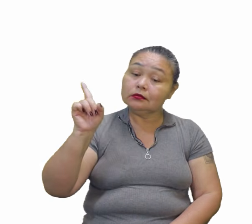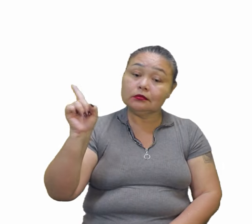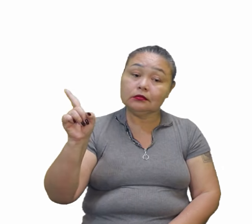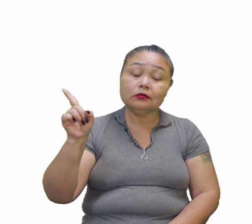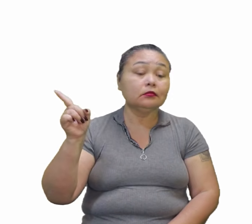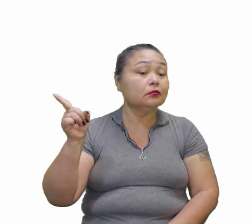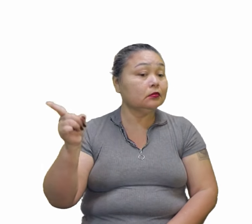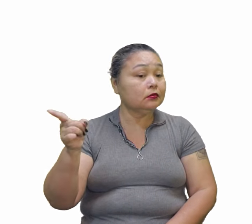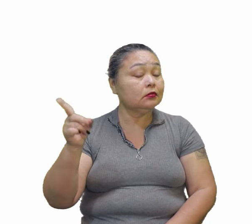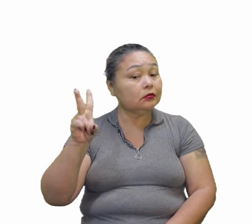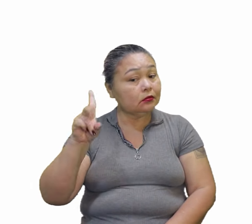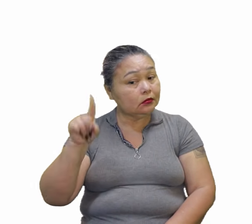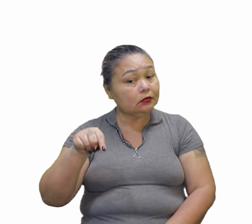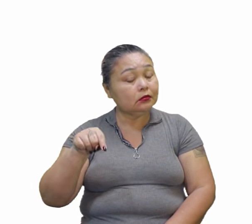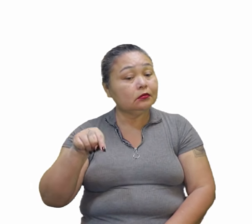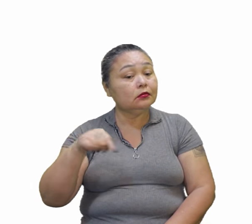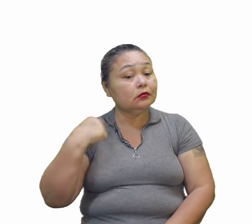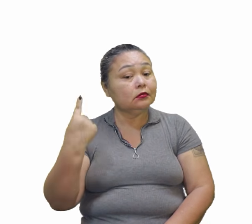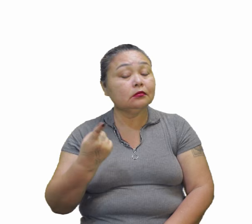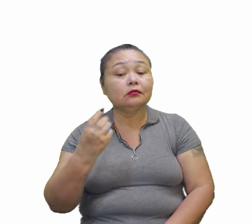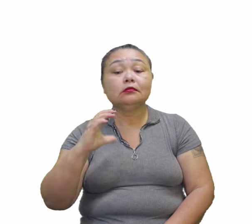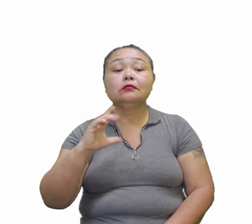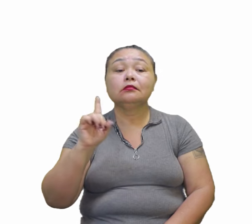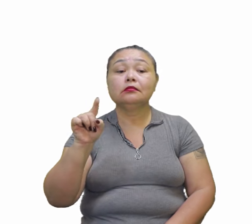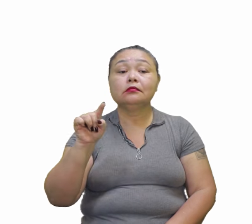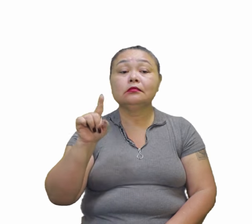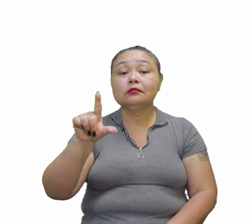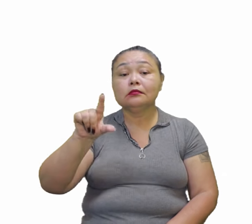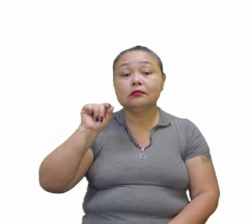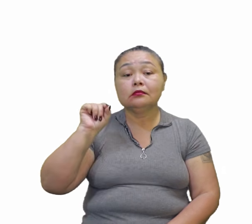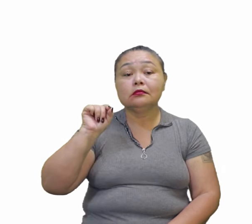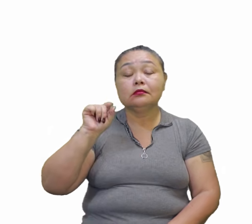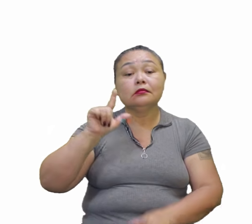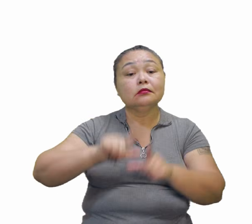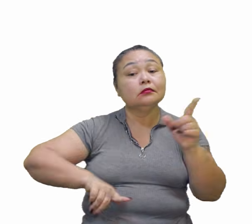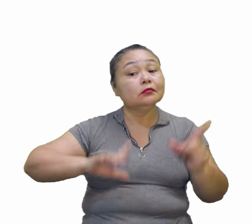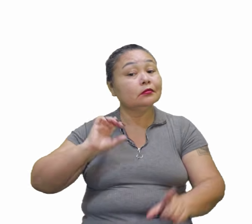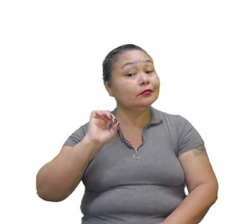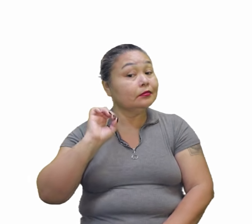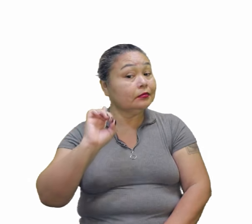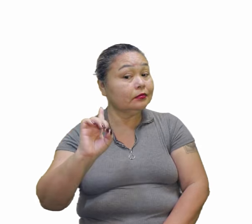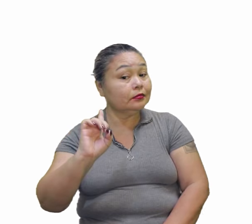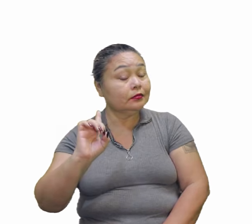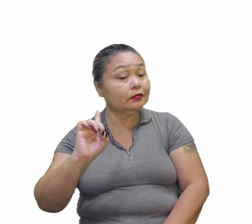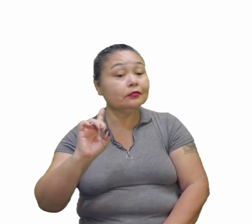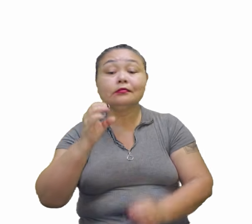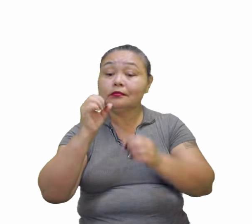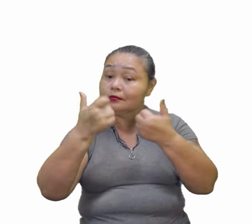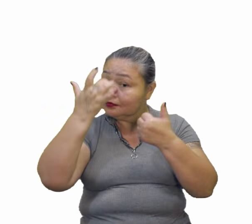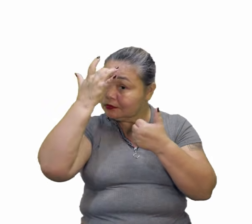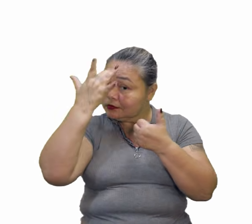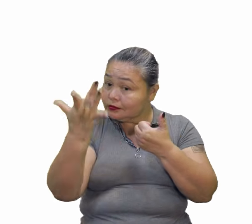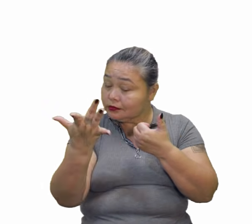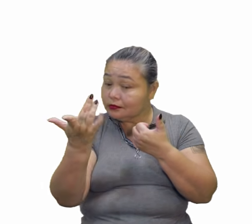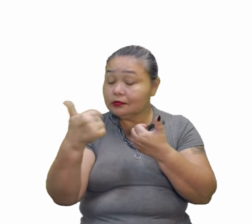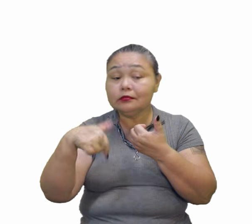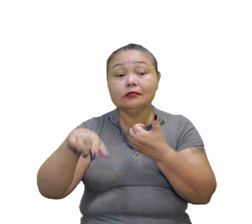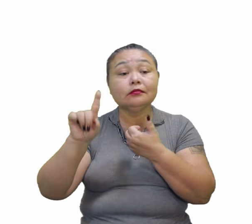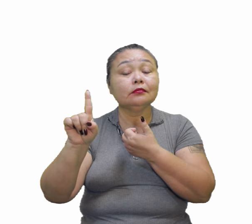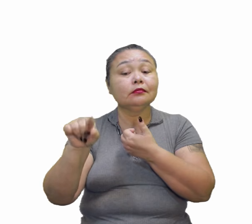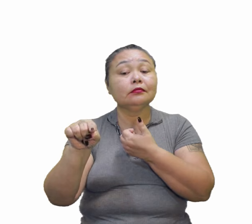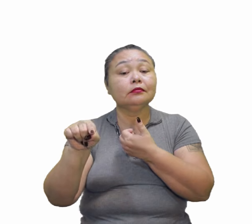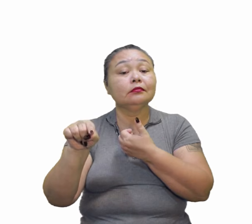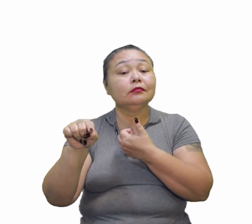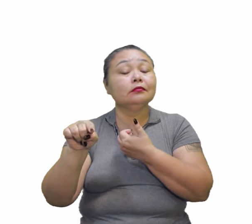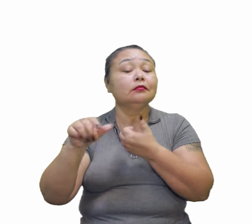Esse aí é o nosso alceno. A alternativa correta é a letra D. Muito mais fácil fazer pela fórmula geral do